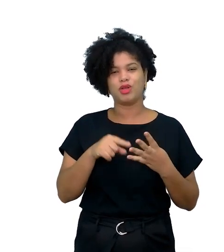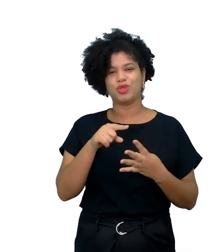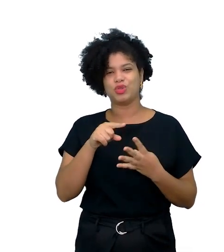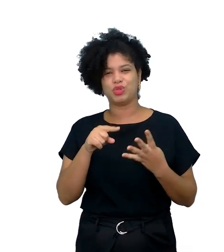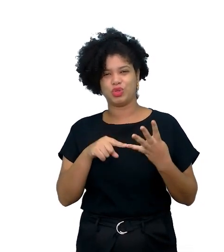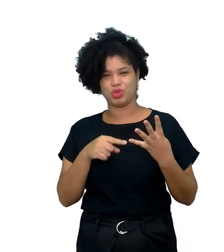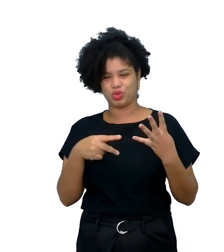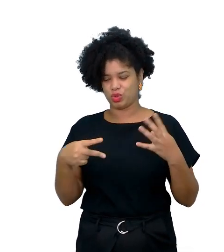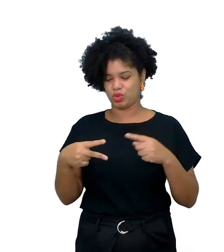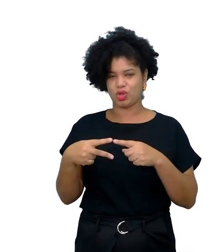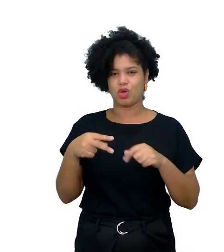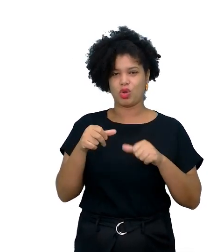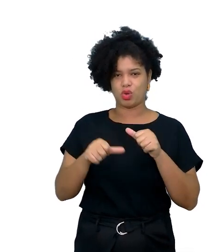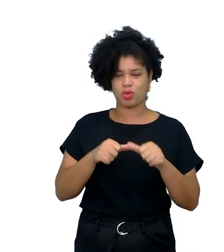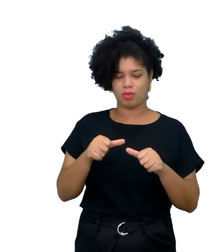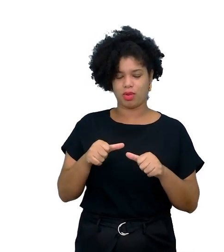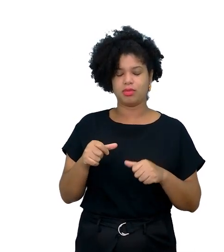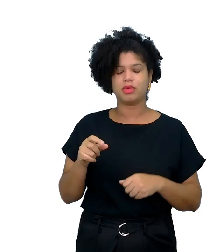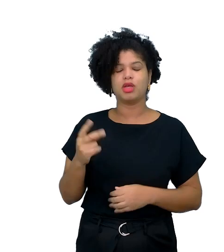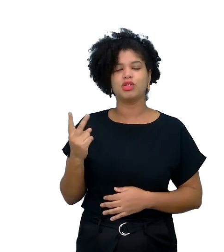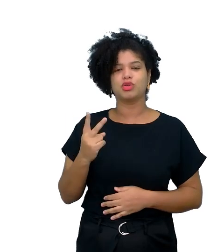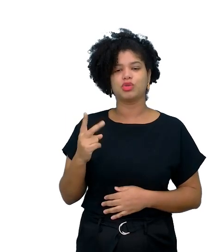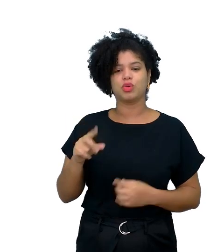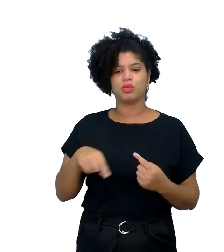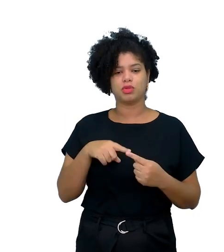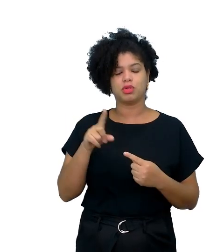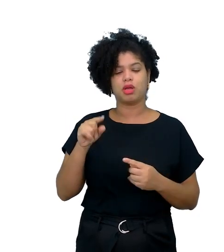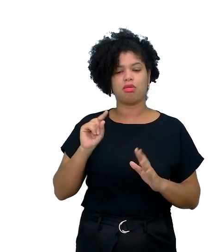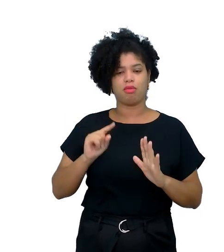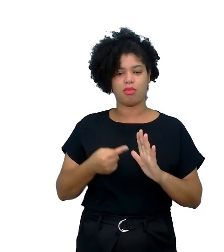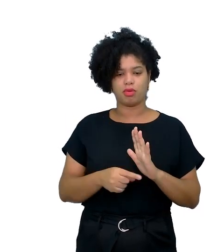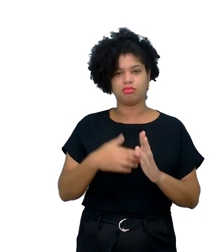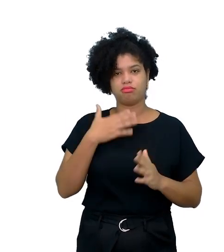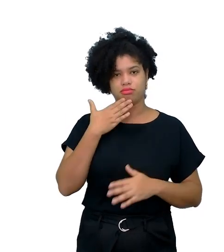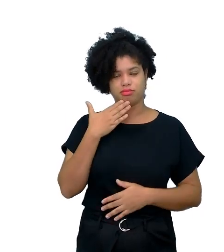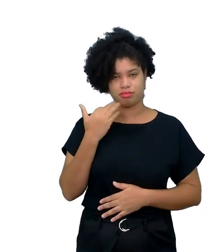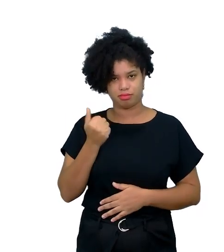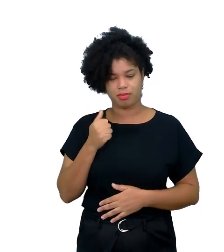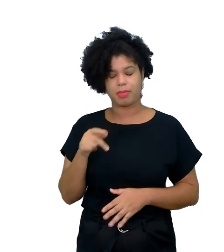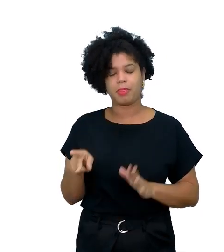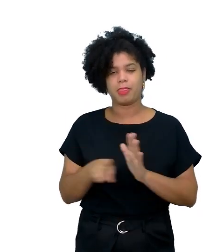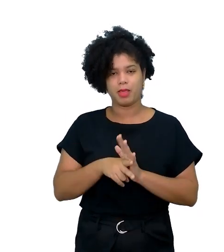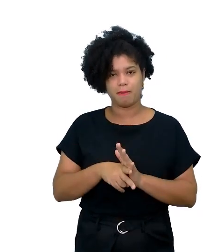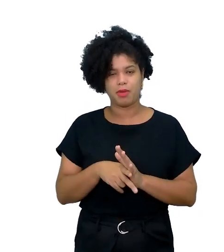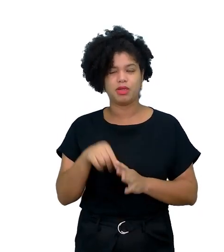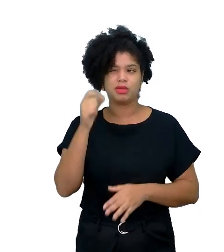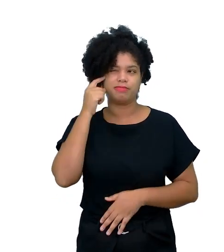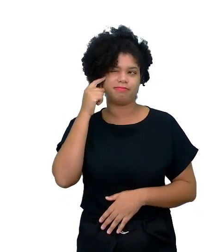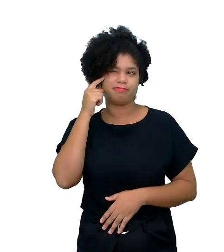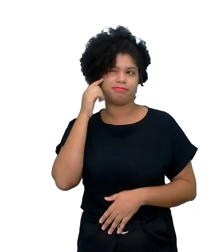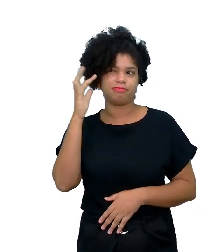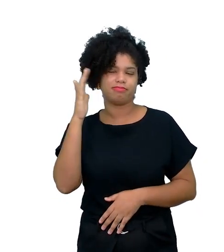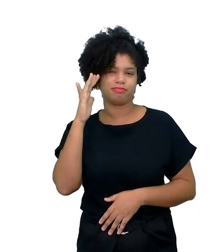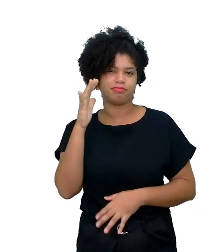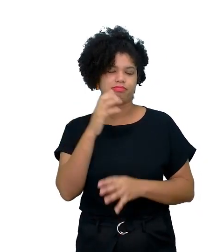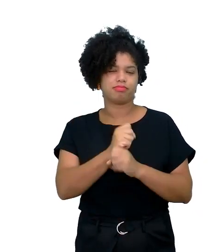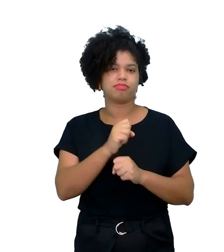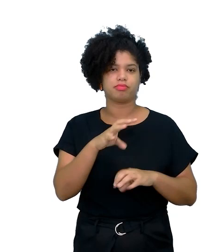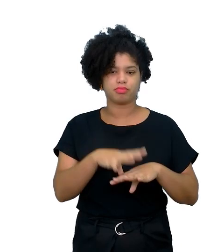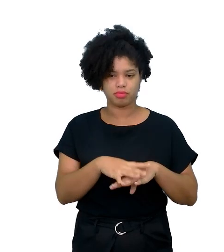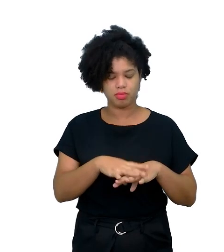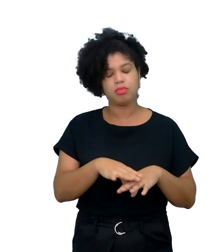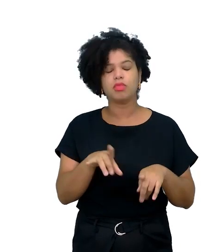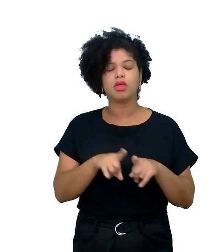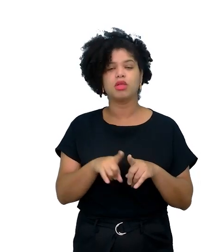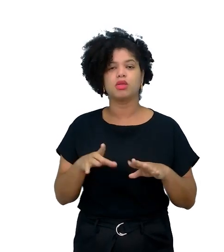transformação. O segundo objetivo, né, aprofundar um pouquinho mais o trabalho com pensamento aritmético, também